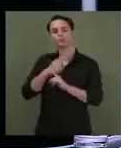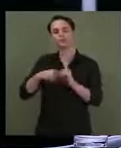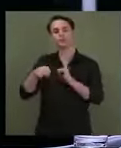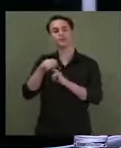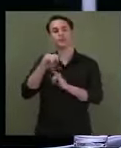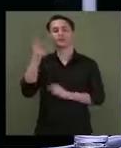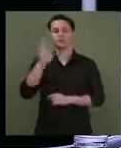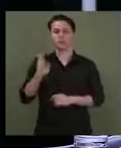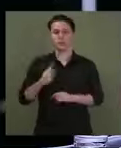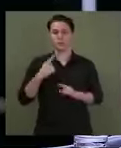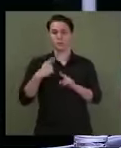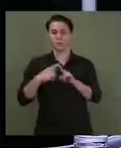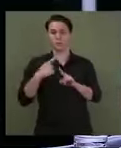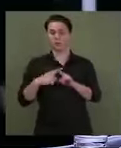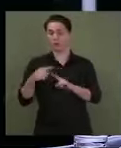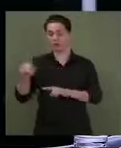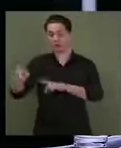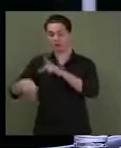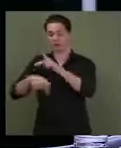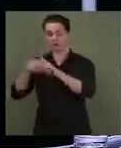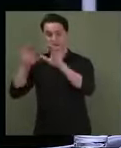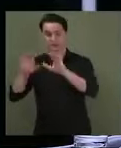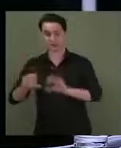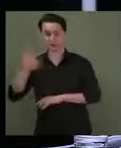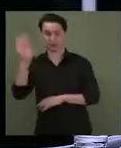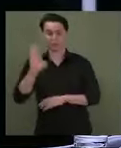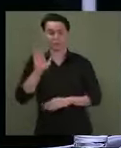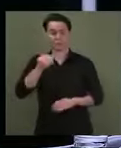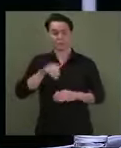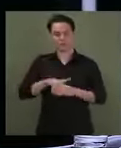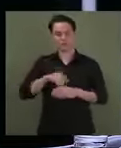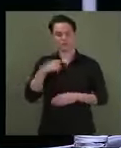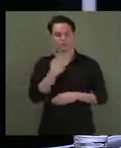fomos votados pelos cidadãos brasileiros, cada qual no seu estado, para representá-los.